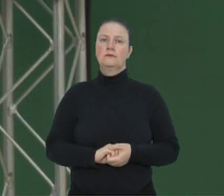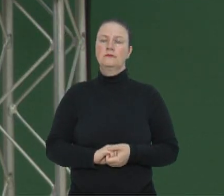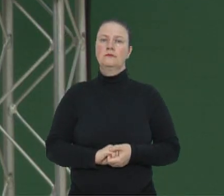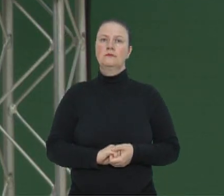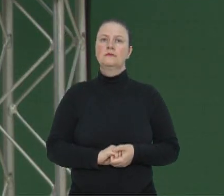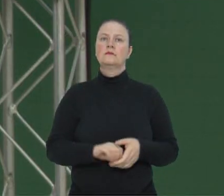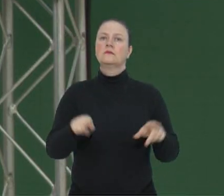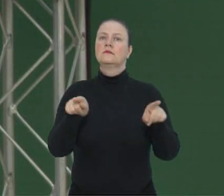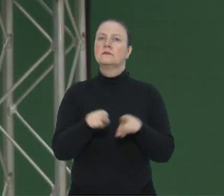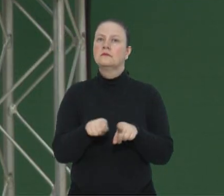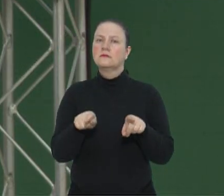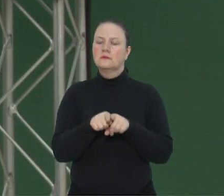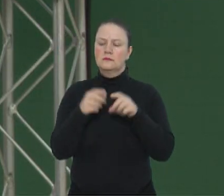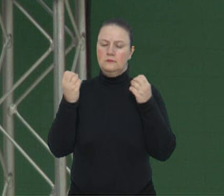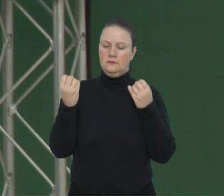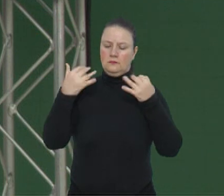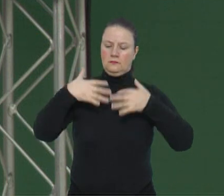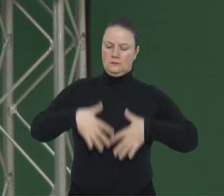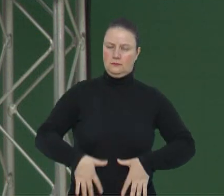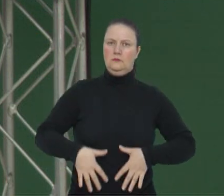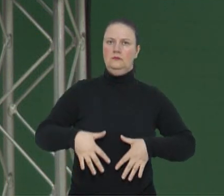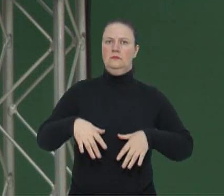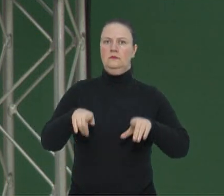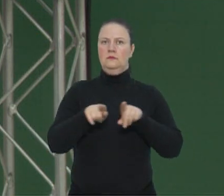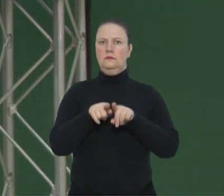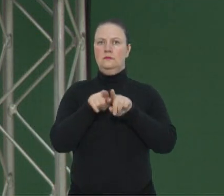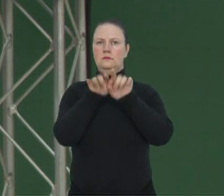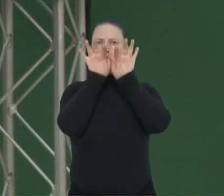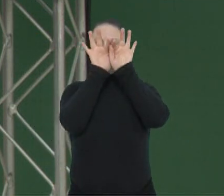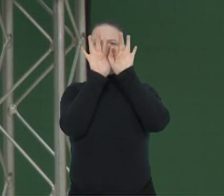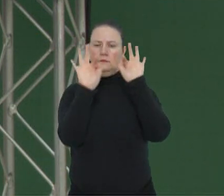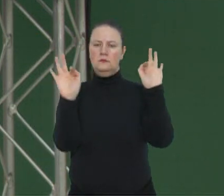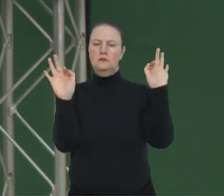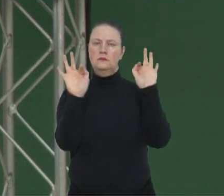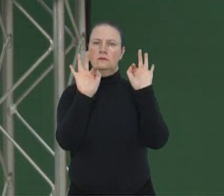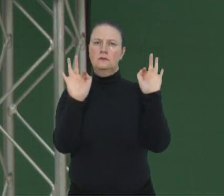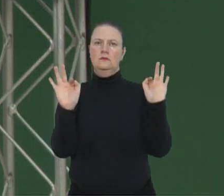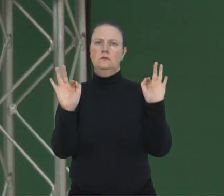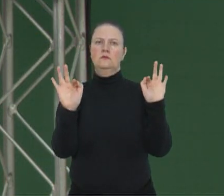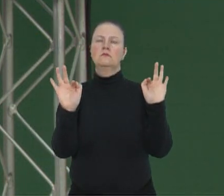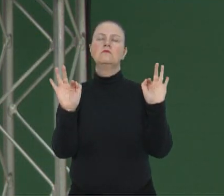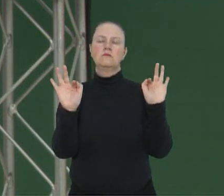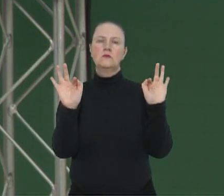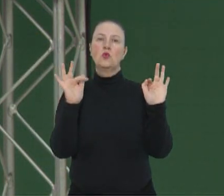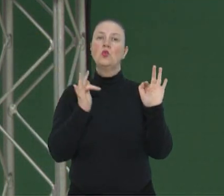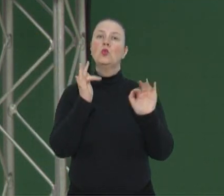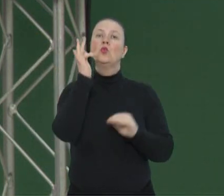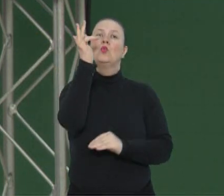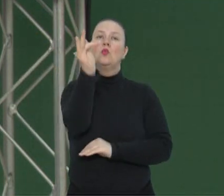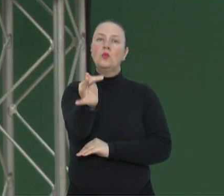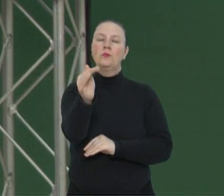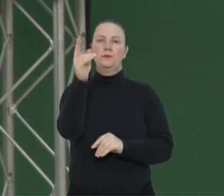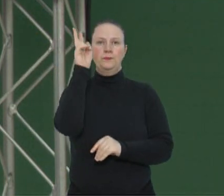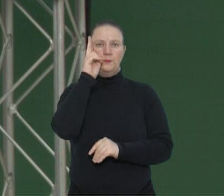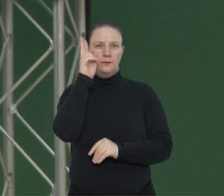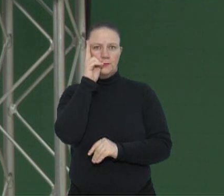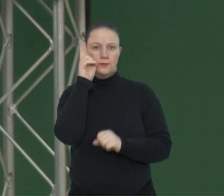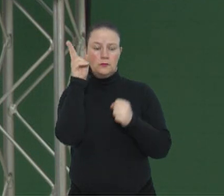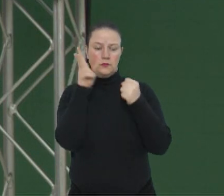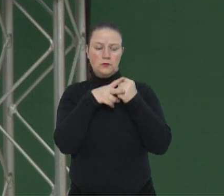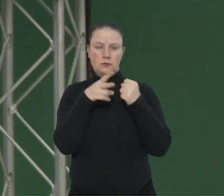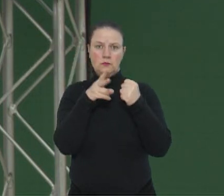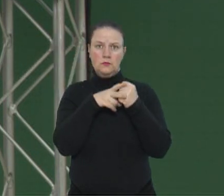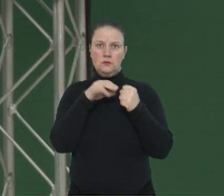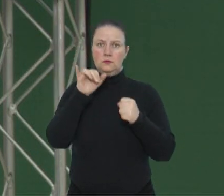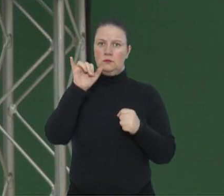tá? E falamos um pouco sobre la perífrasis de futuro. Relembrem, né? Aquele verbo, né? O